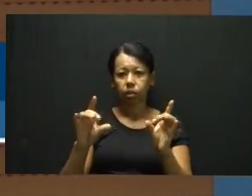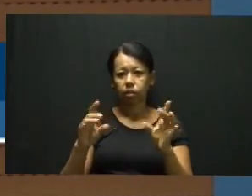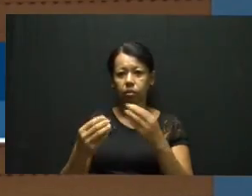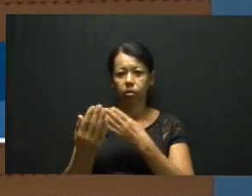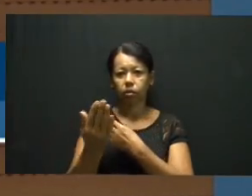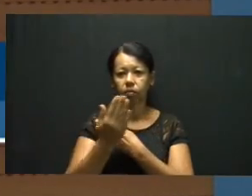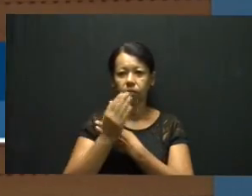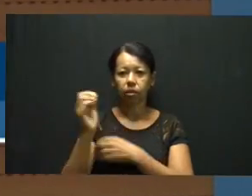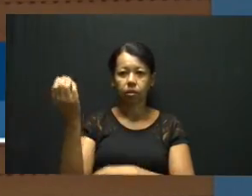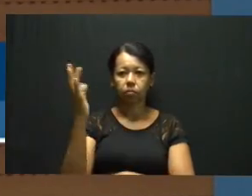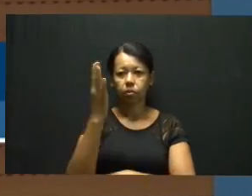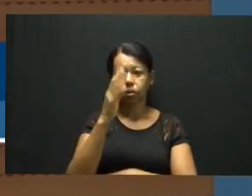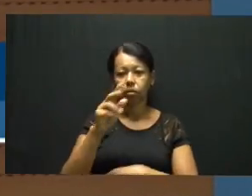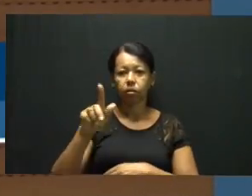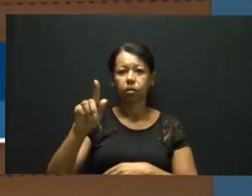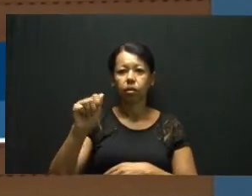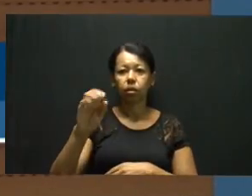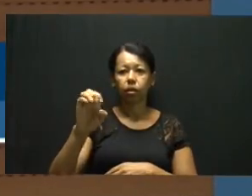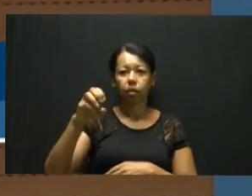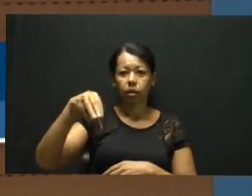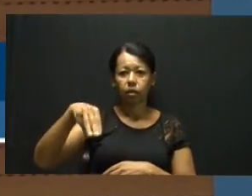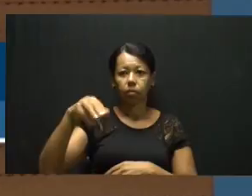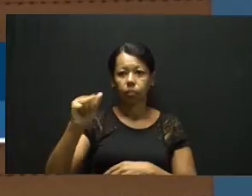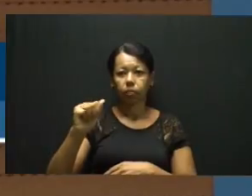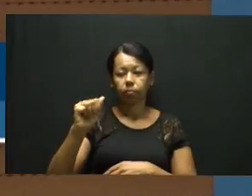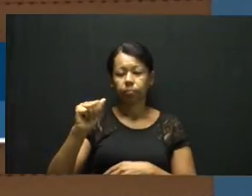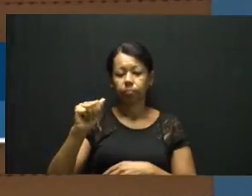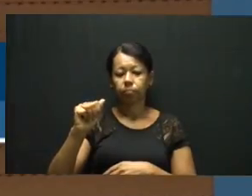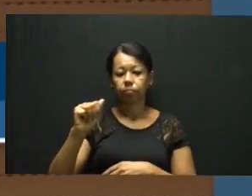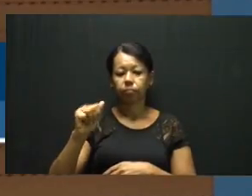Defesa do Meio Ambiente, o GAEMA.